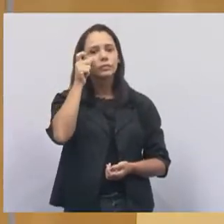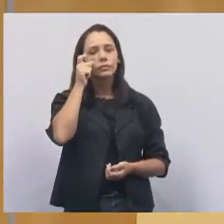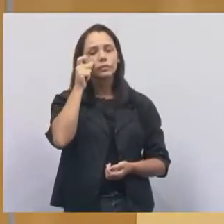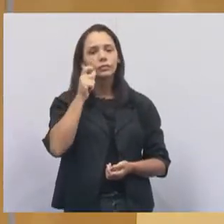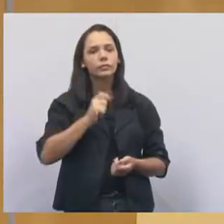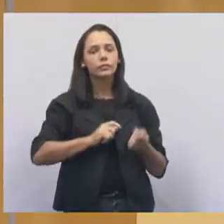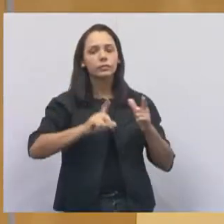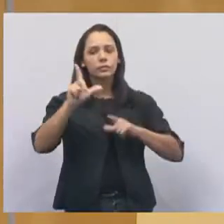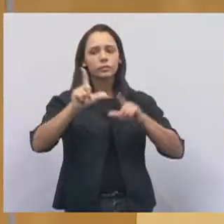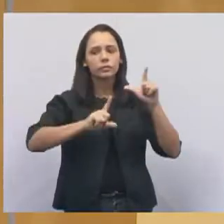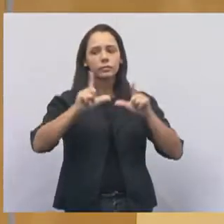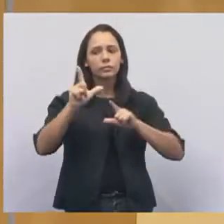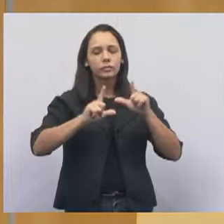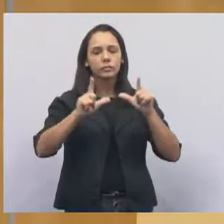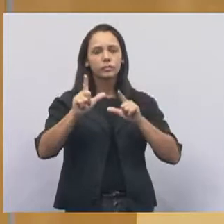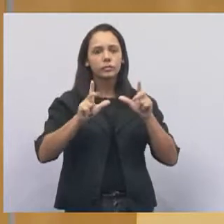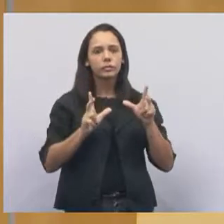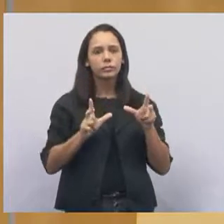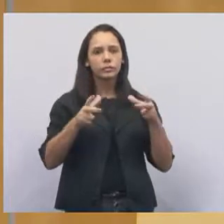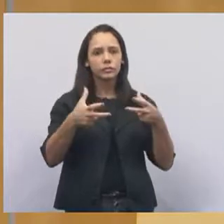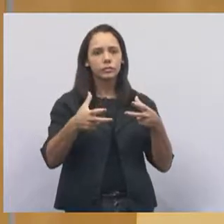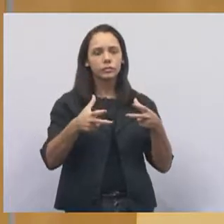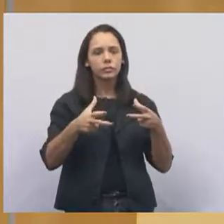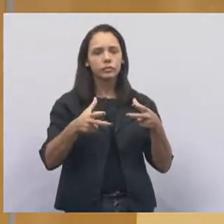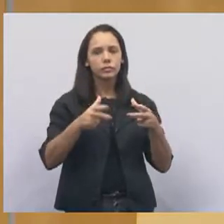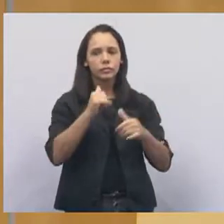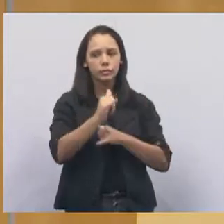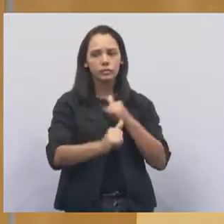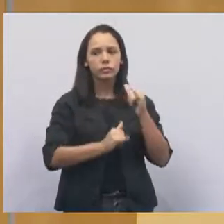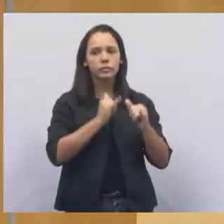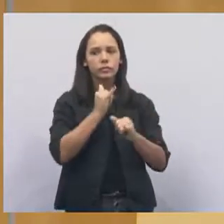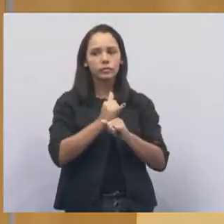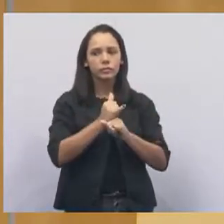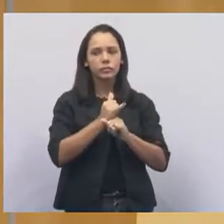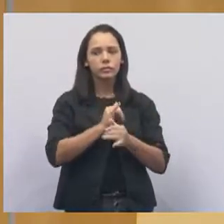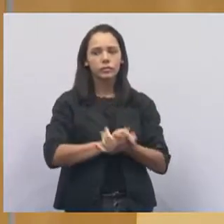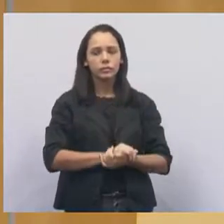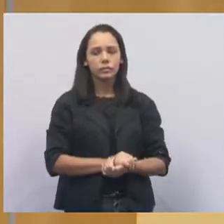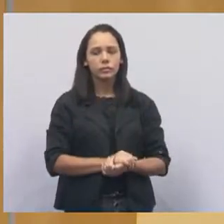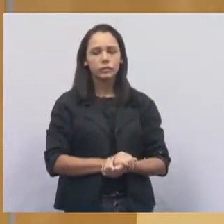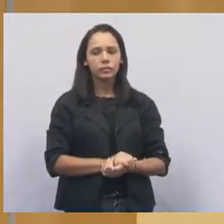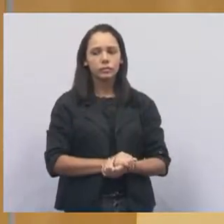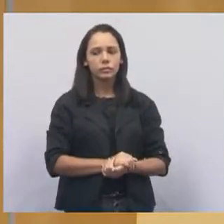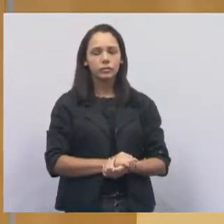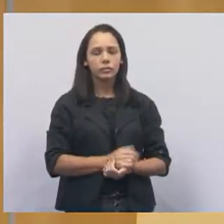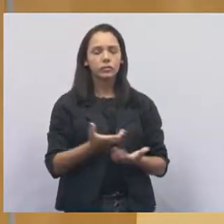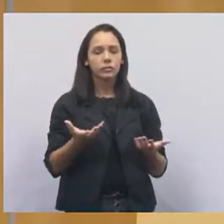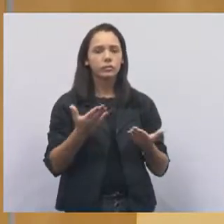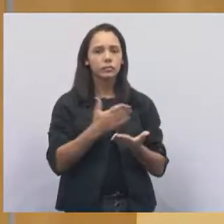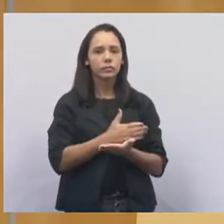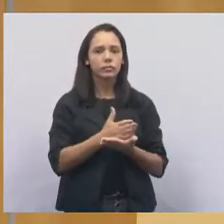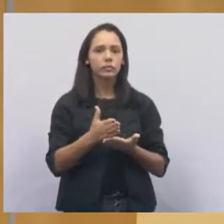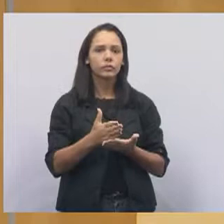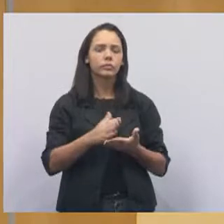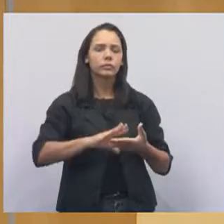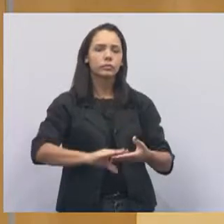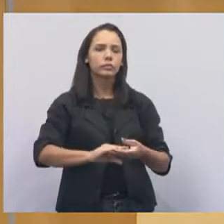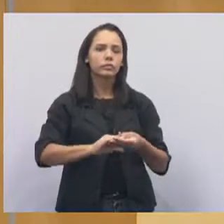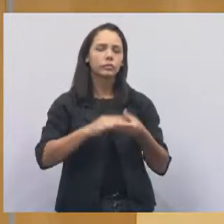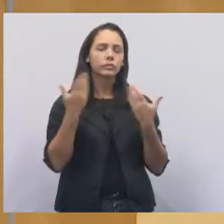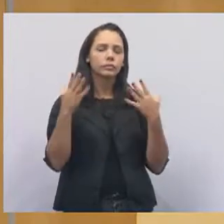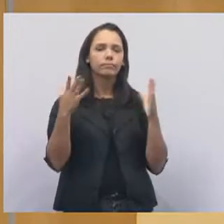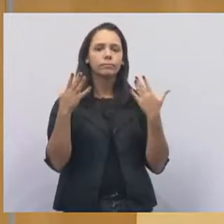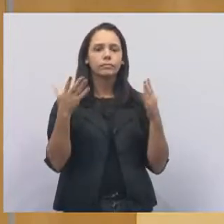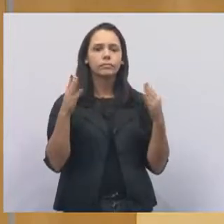Câmara nós assiste aqui pela TV Câmara na internet pela TV bom queria começar aqui parabenizando